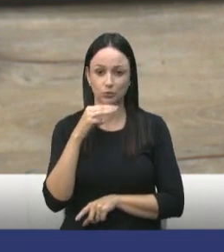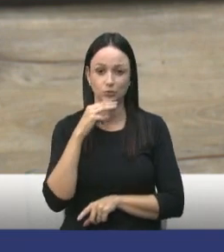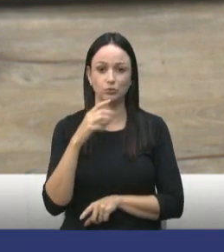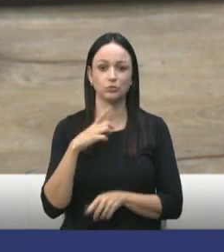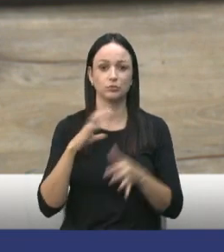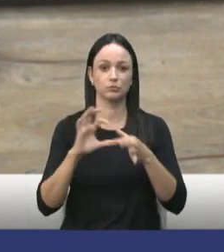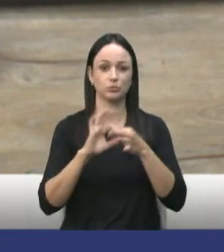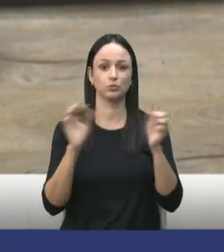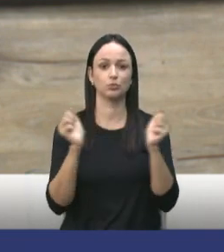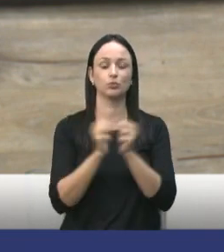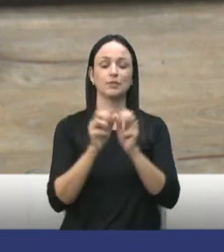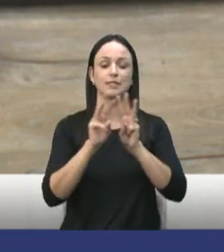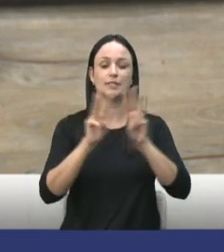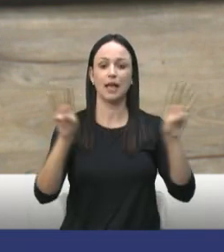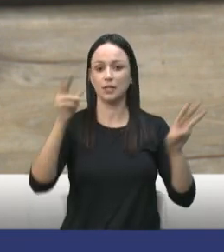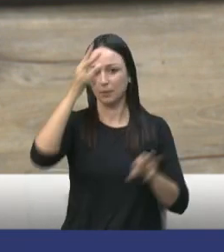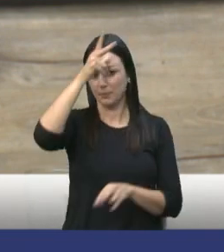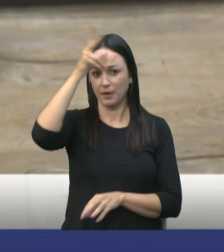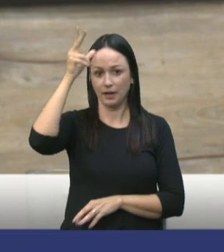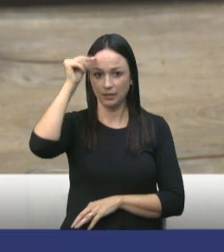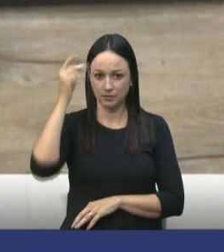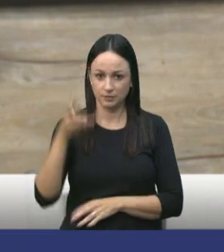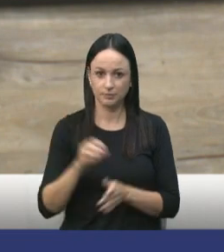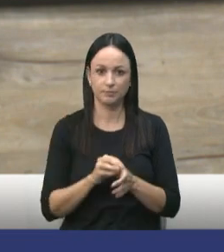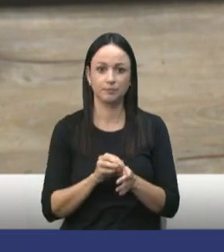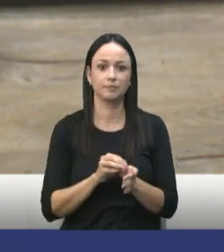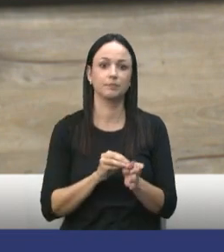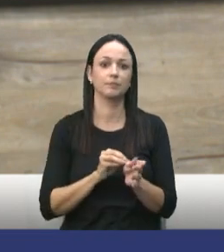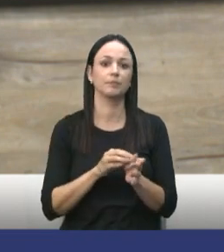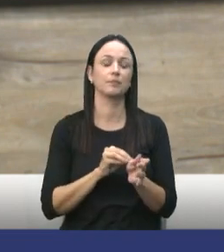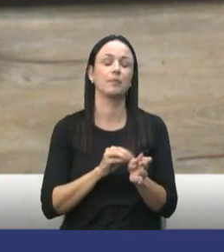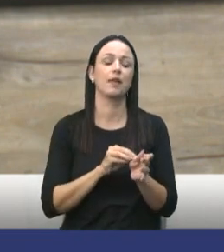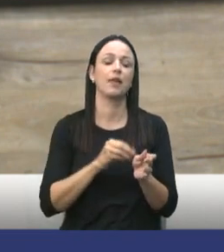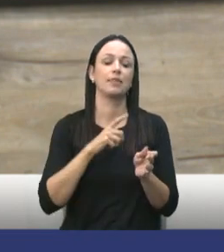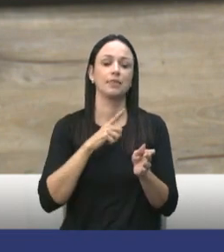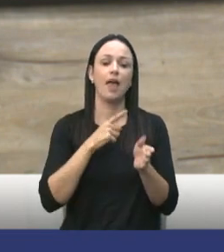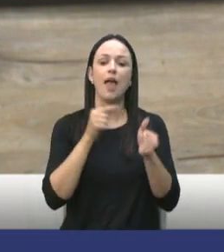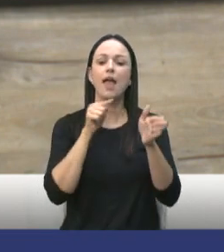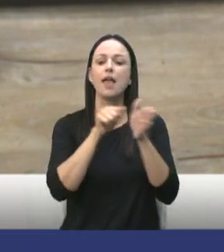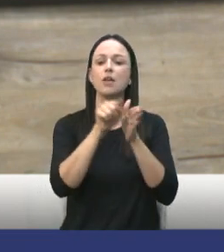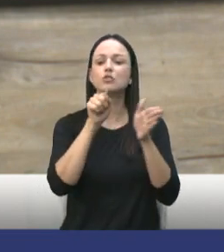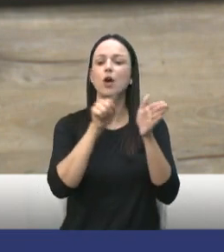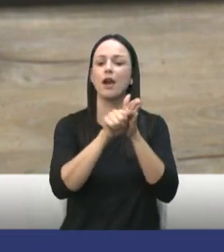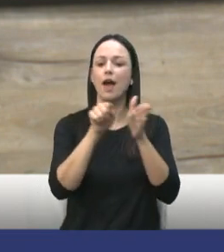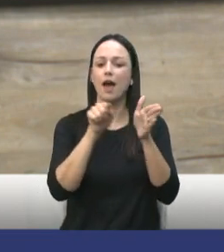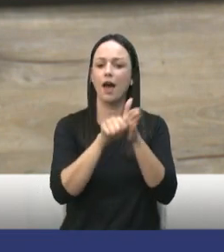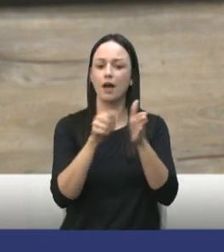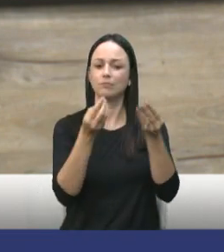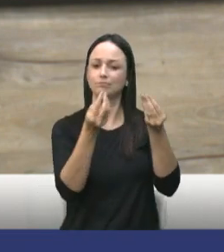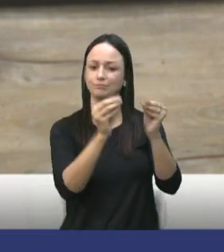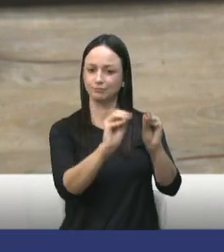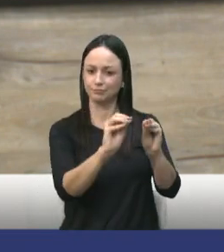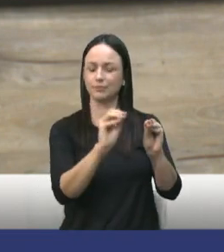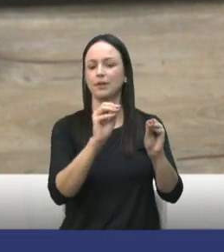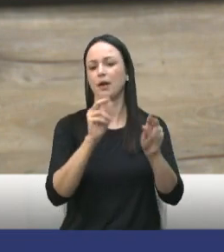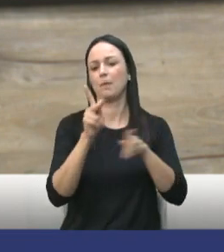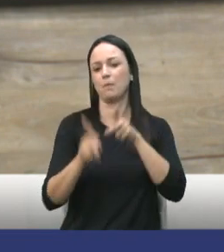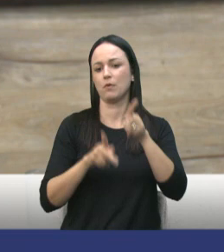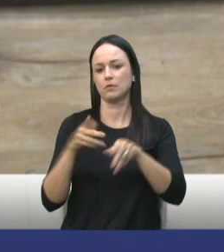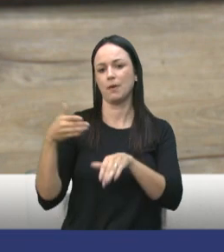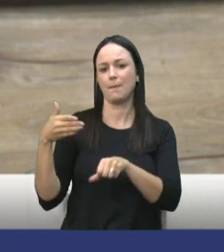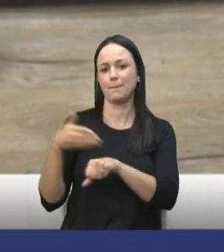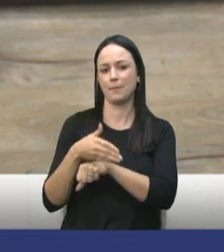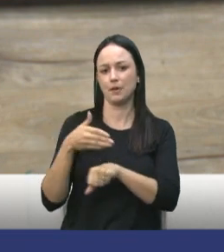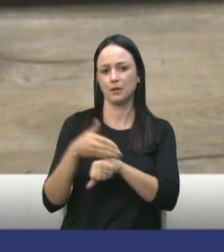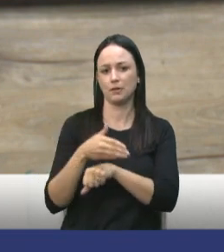ao site da Prefeitura, então, esse questionário, essa possibilidade de participação popular mediante